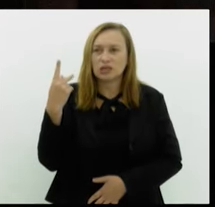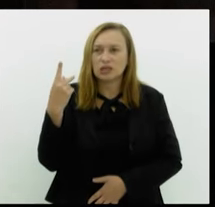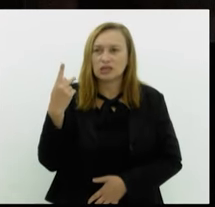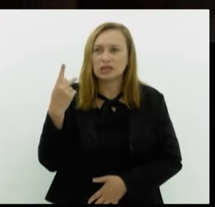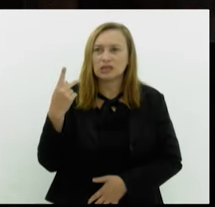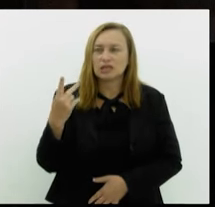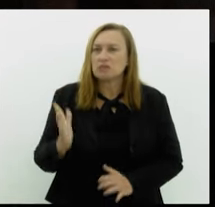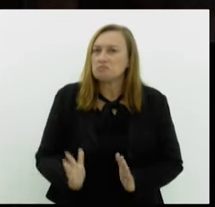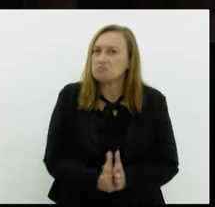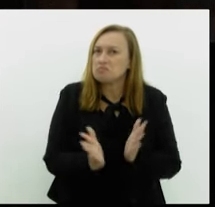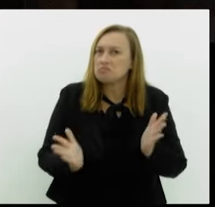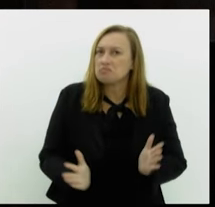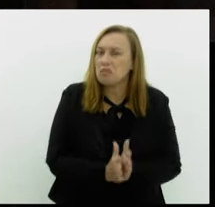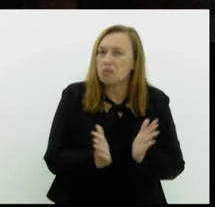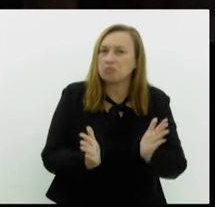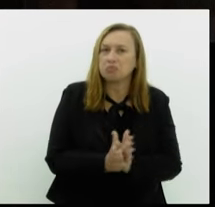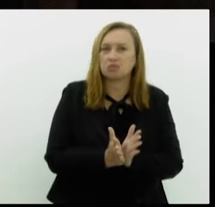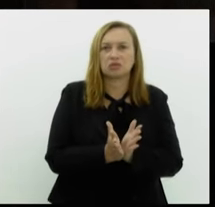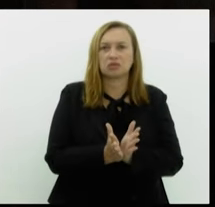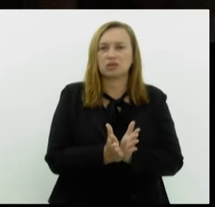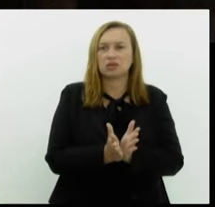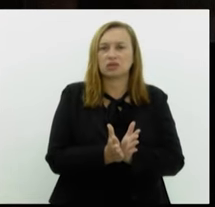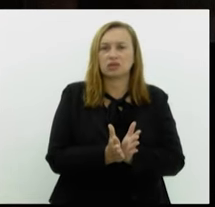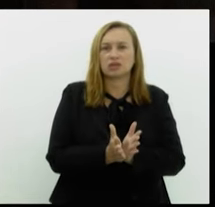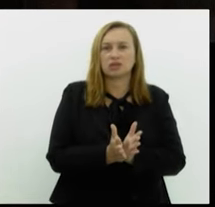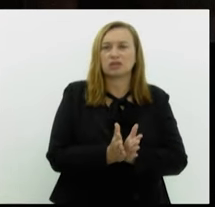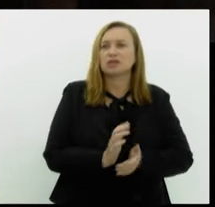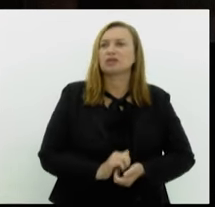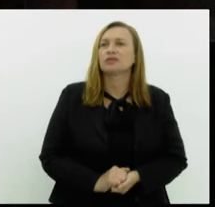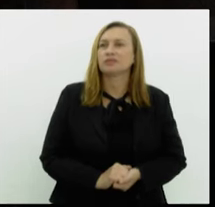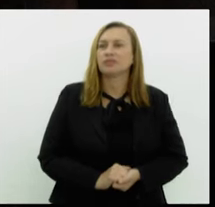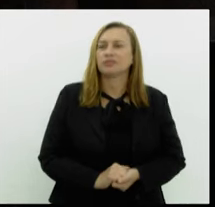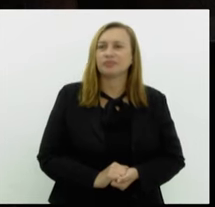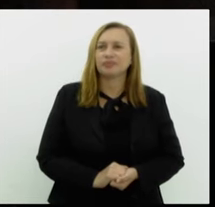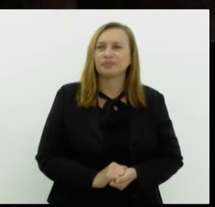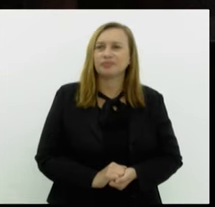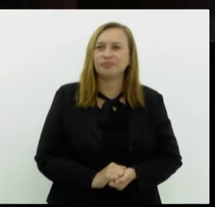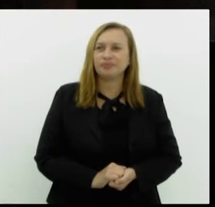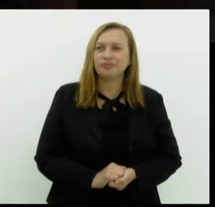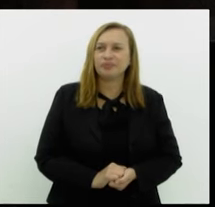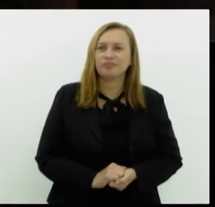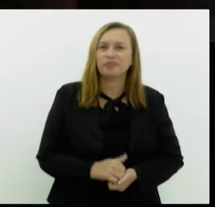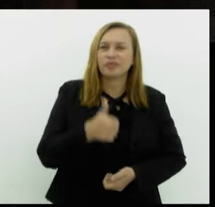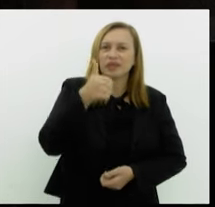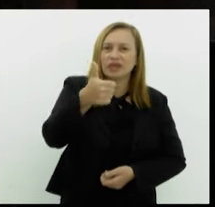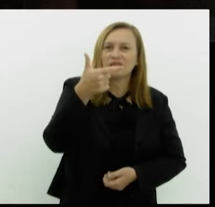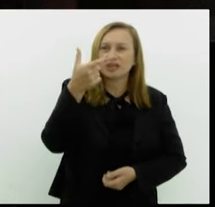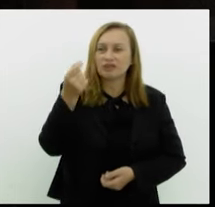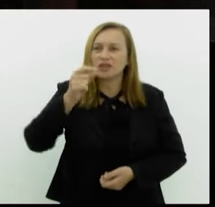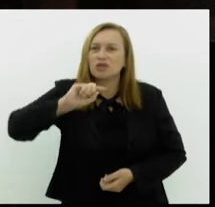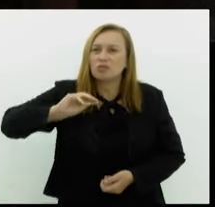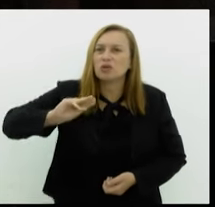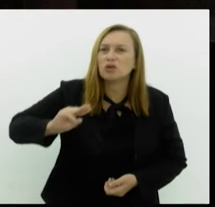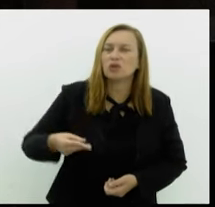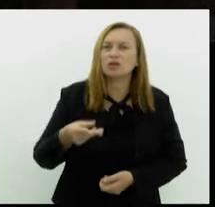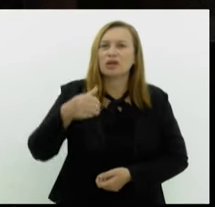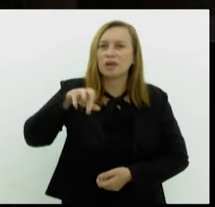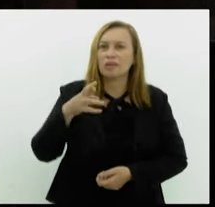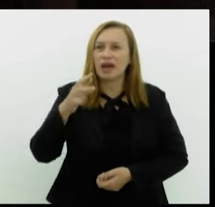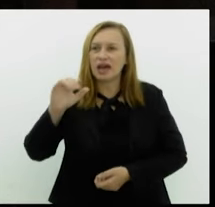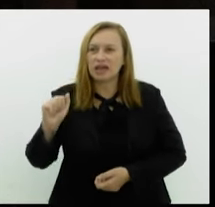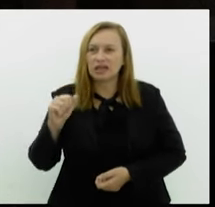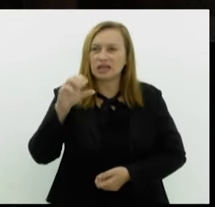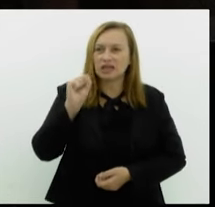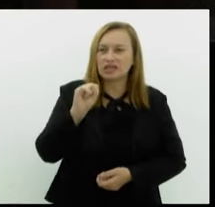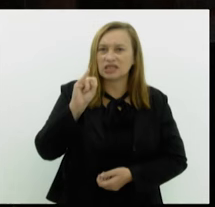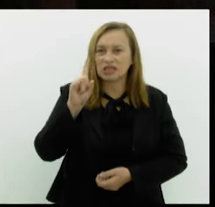é, sem condições de comer, ao invés dos 120 milhões da Marina Silva. Um erro